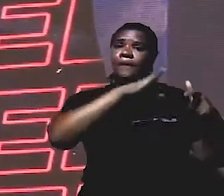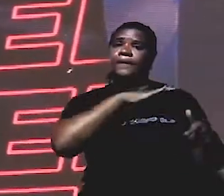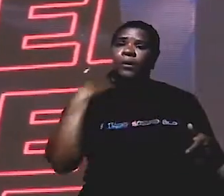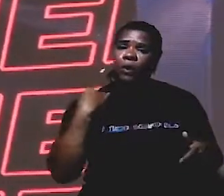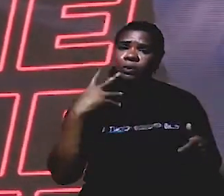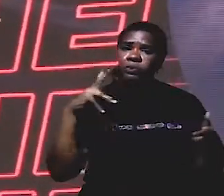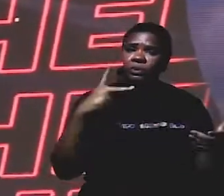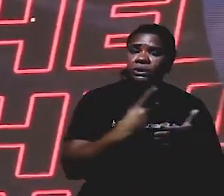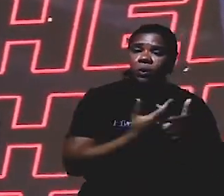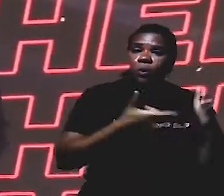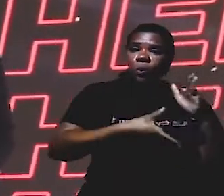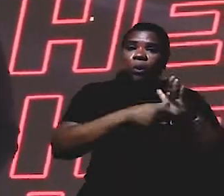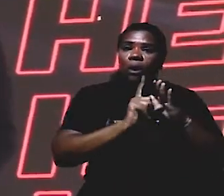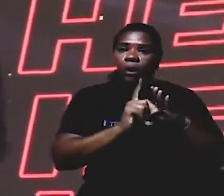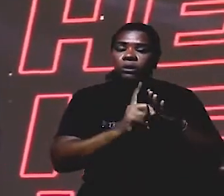mortes.